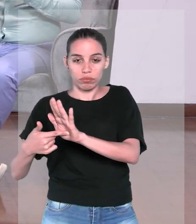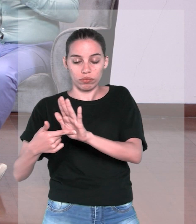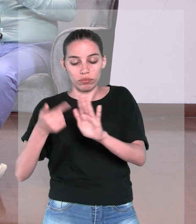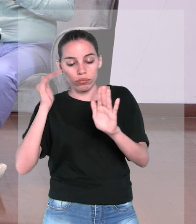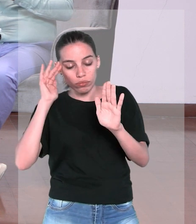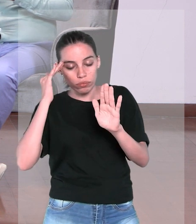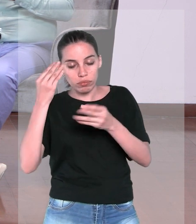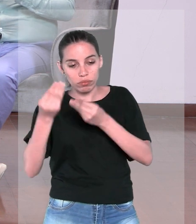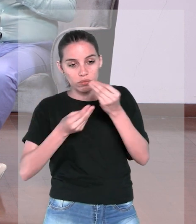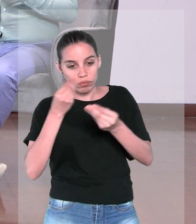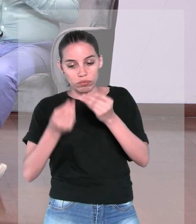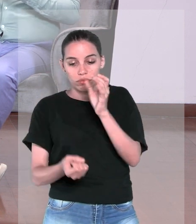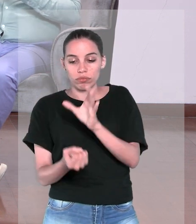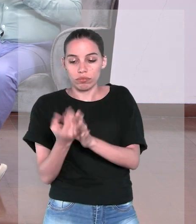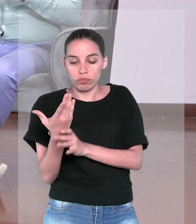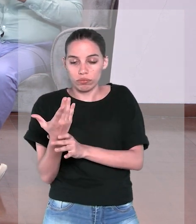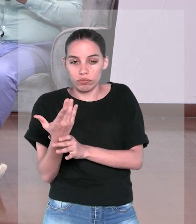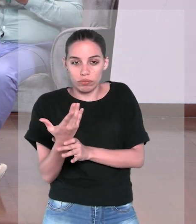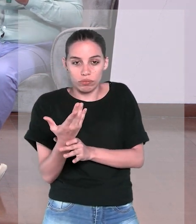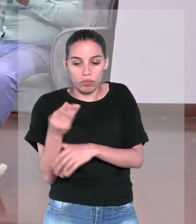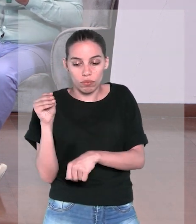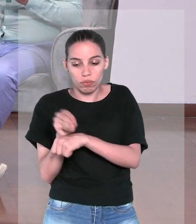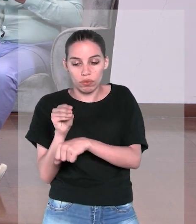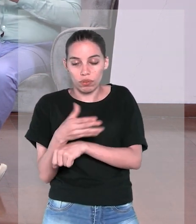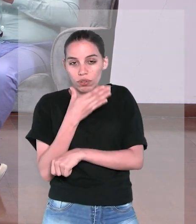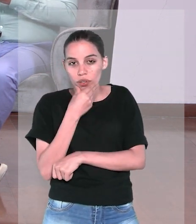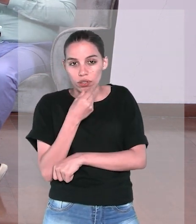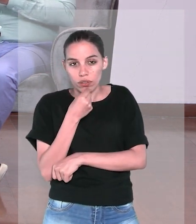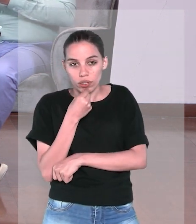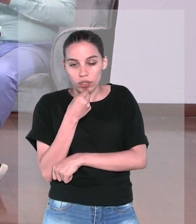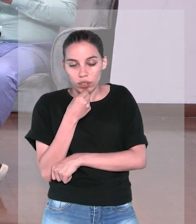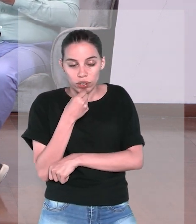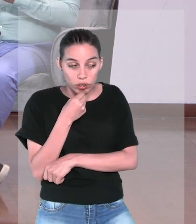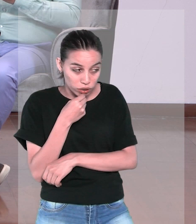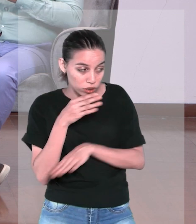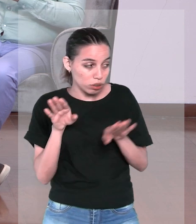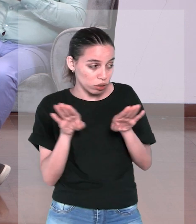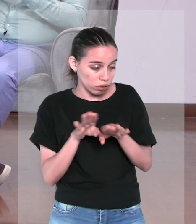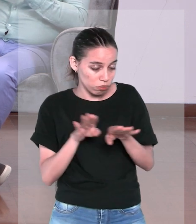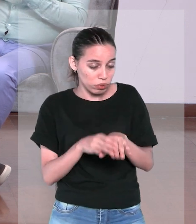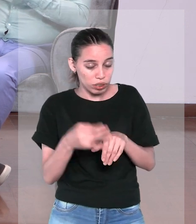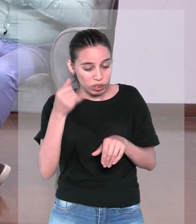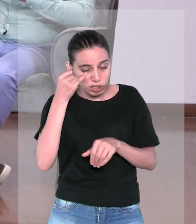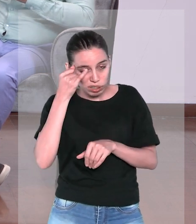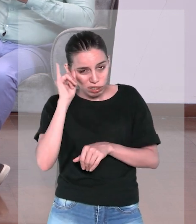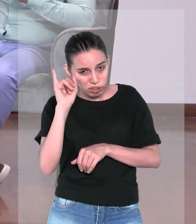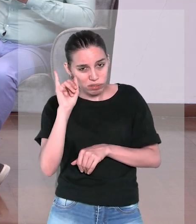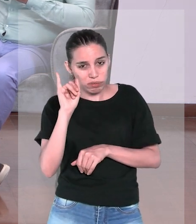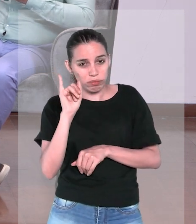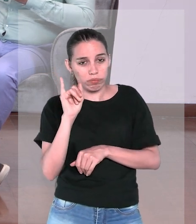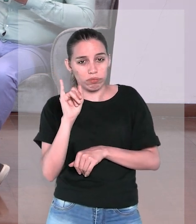processo de formação do menino. Então, eu acho que vamos precisar enfrentar isso. Antimachista também, né? Sim, porque... Os meninos matam gente